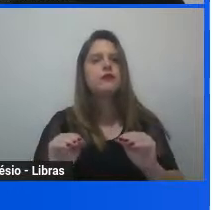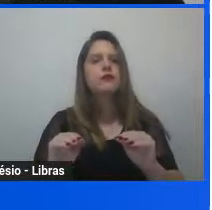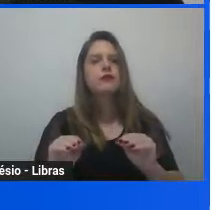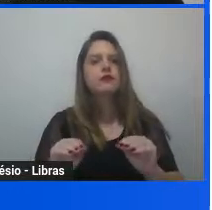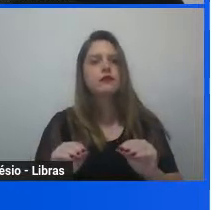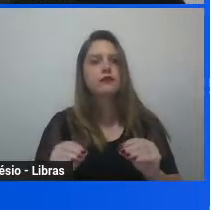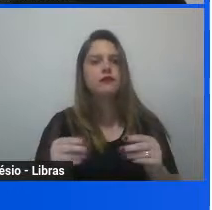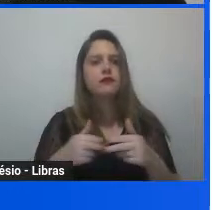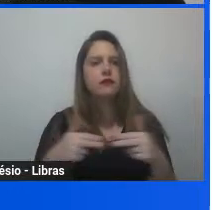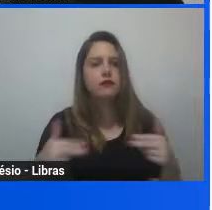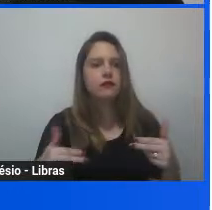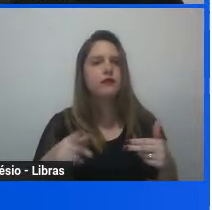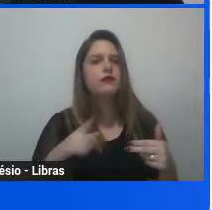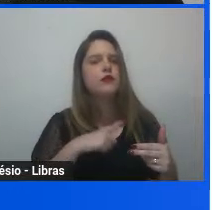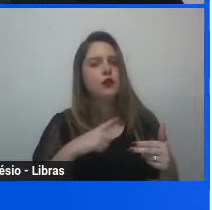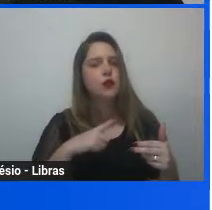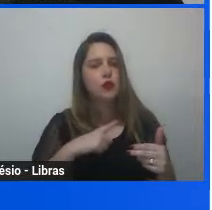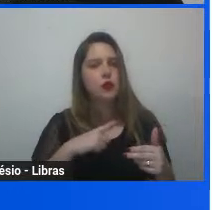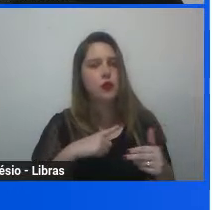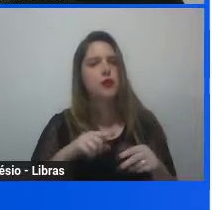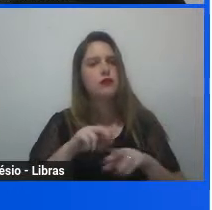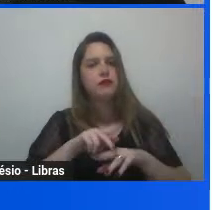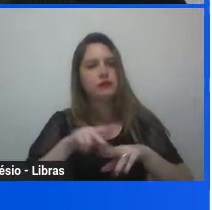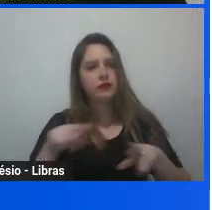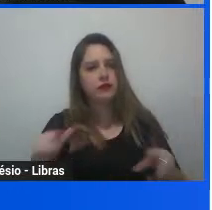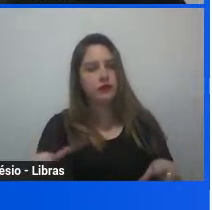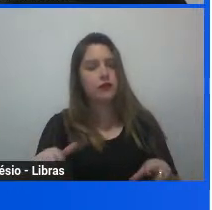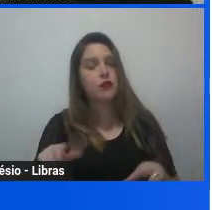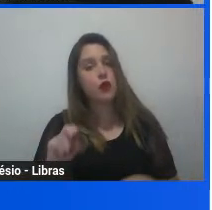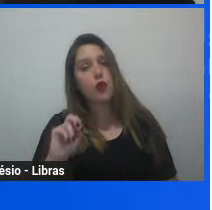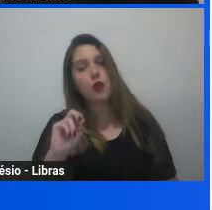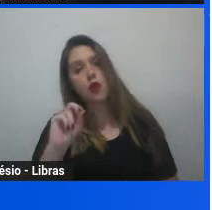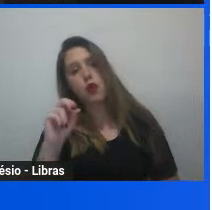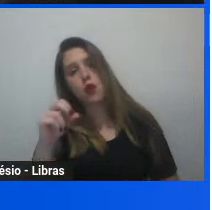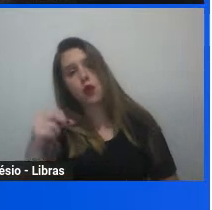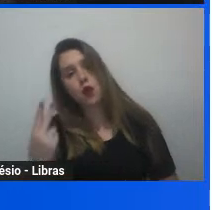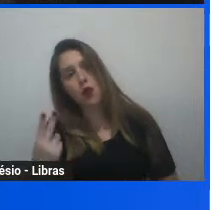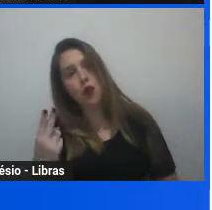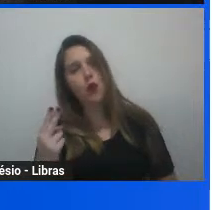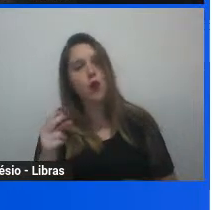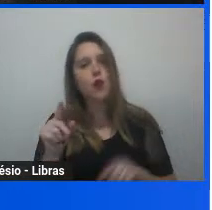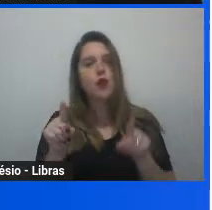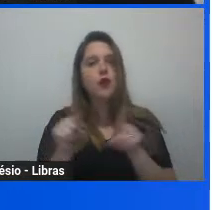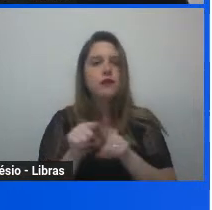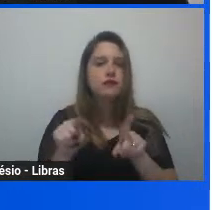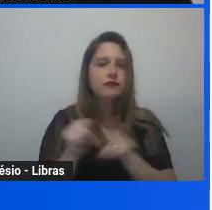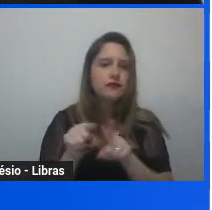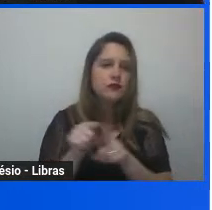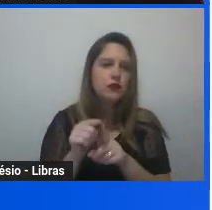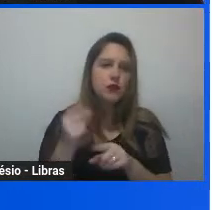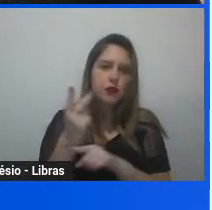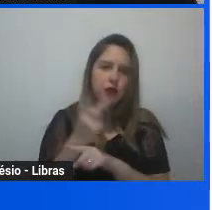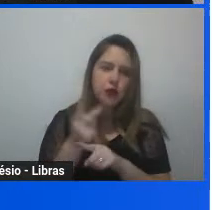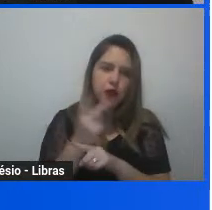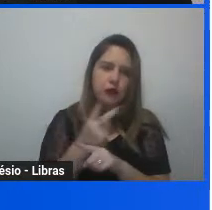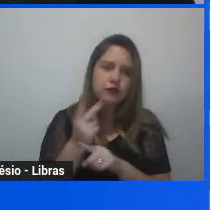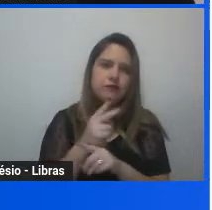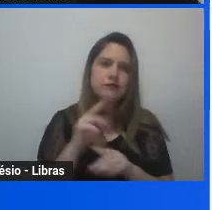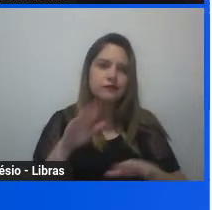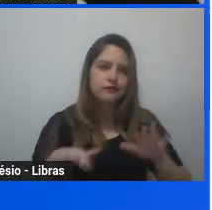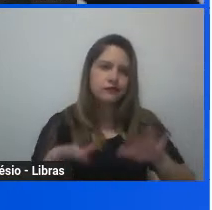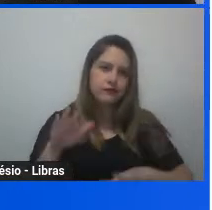Nós devemos chamar o SAMU, ou, na ausência do SAMU, 193, Corporação de Bombeiro. Por quê?